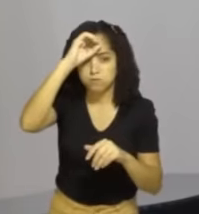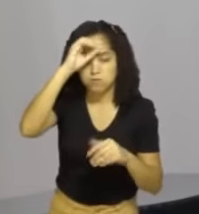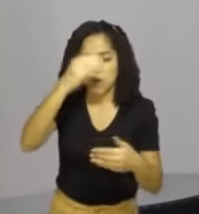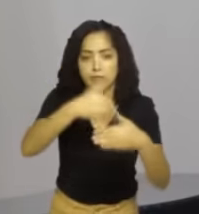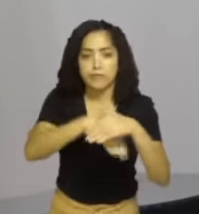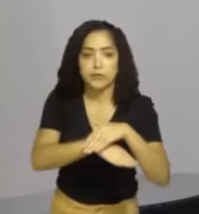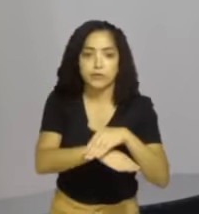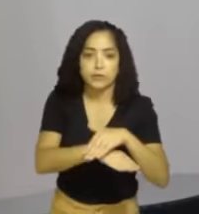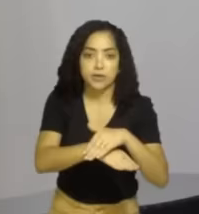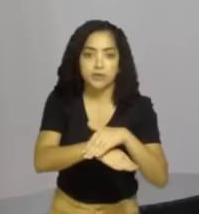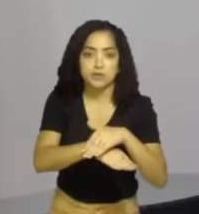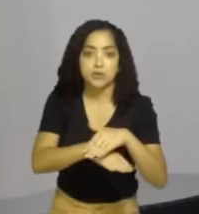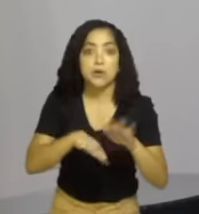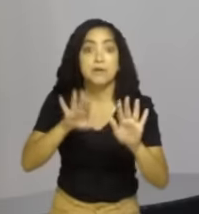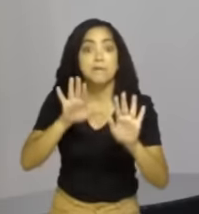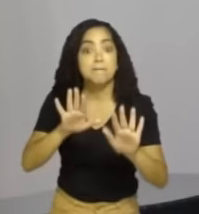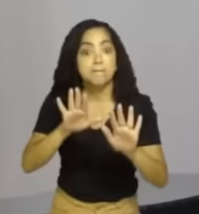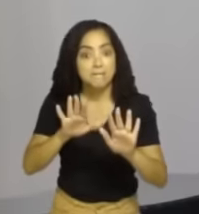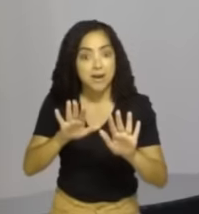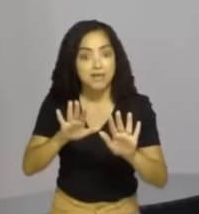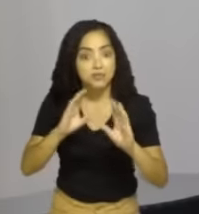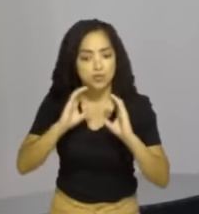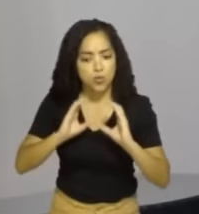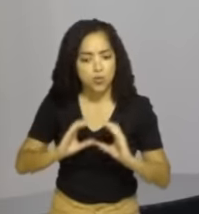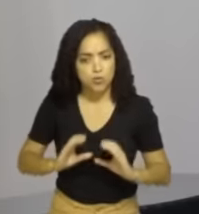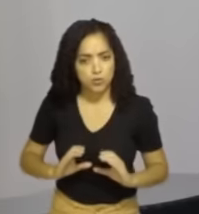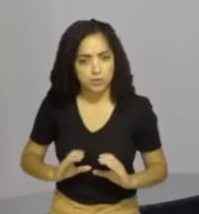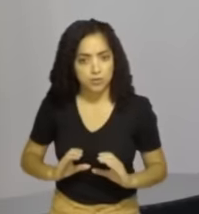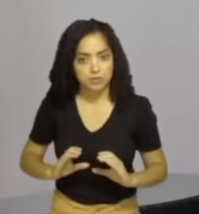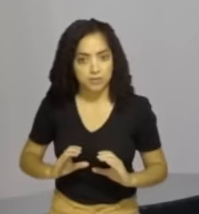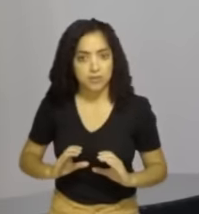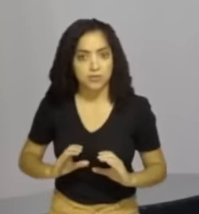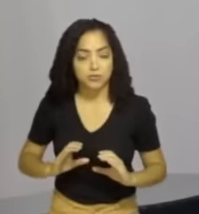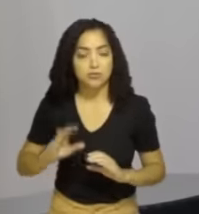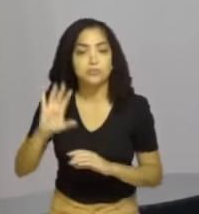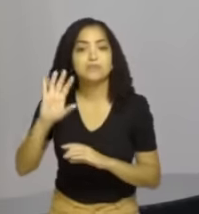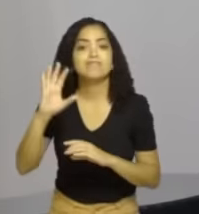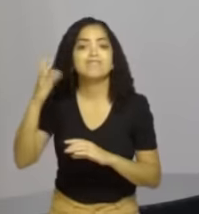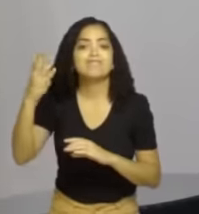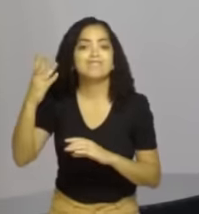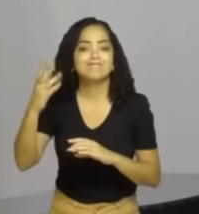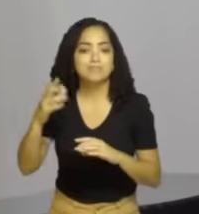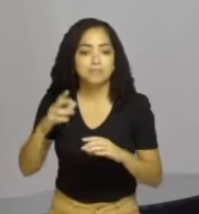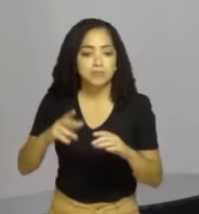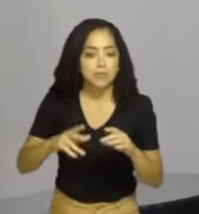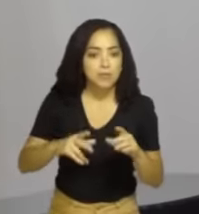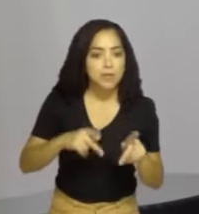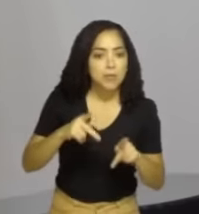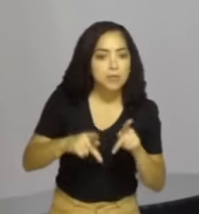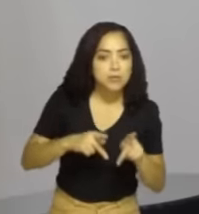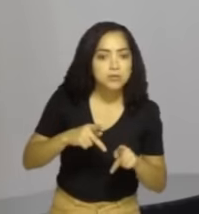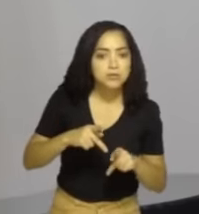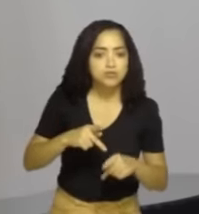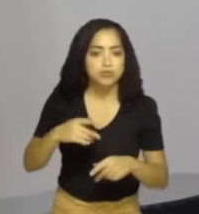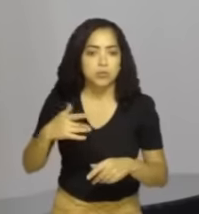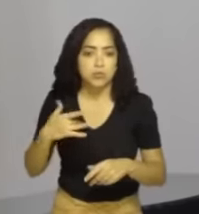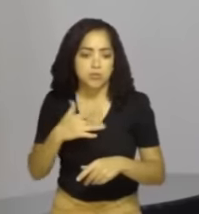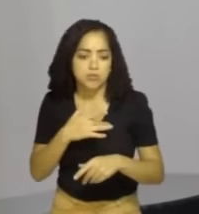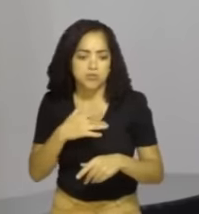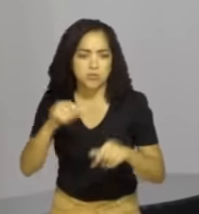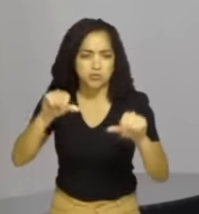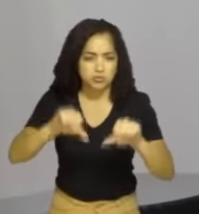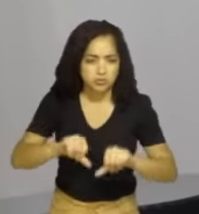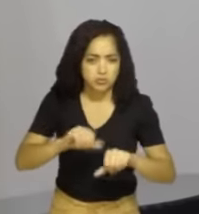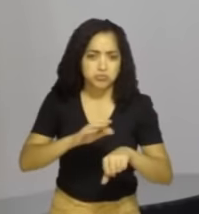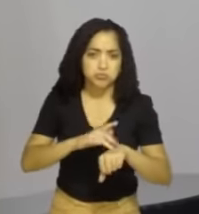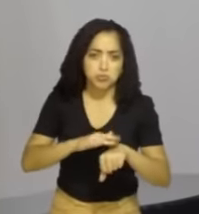arquivado. Mas o comportamento da mídia levou aqueles envolvidos a desenvolverem doenças, além de todo o